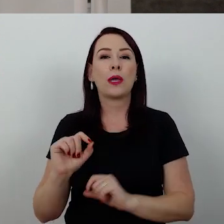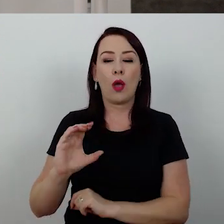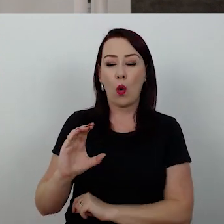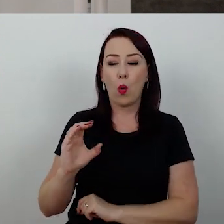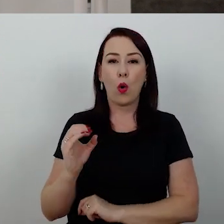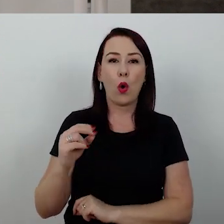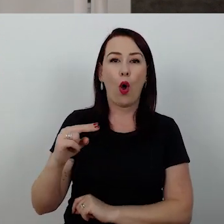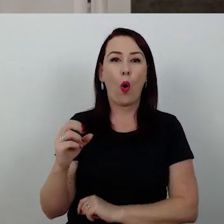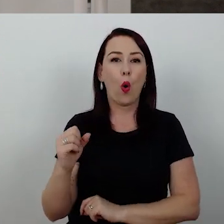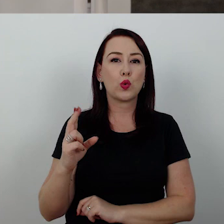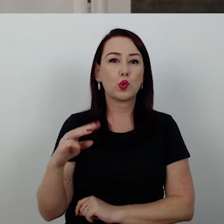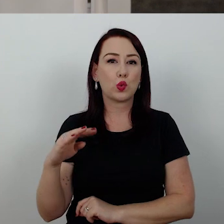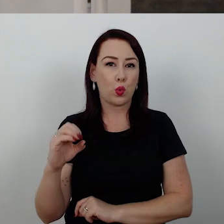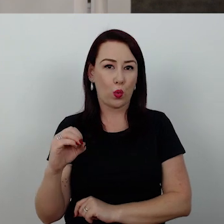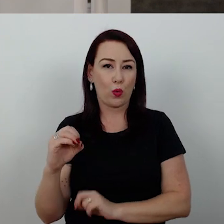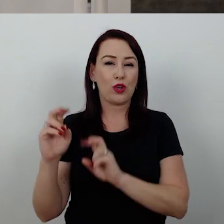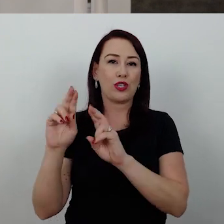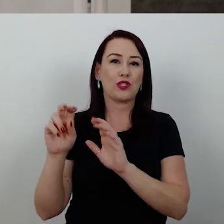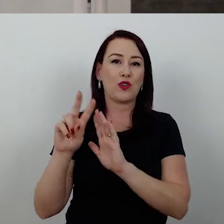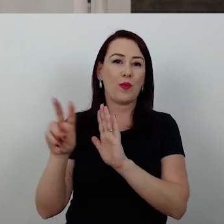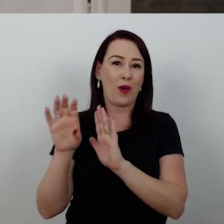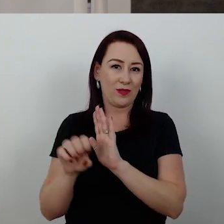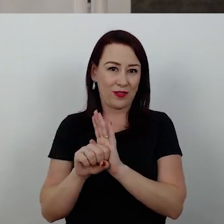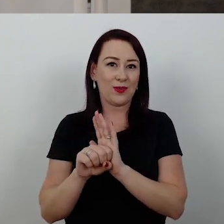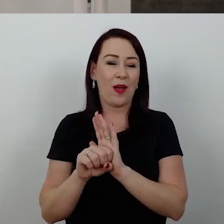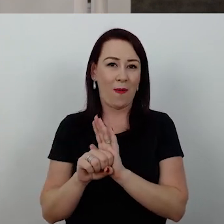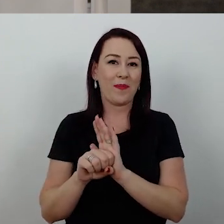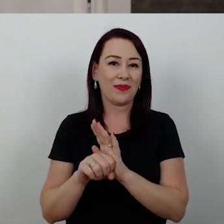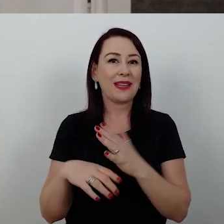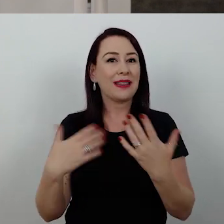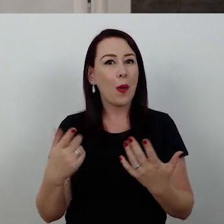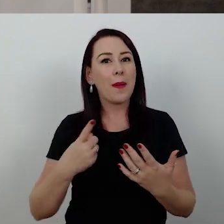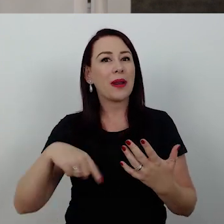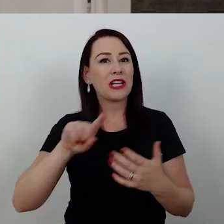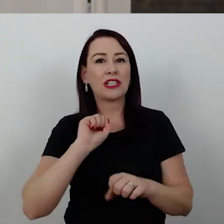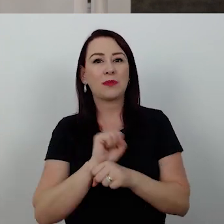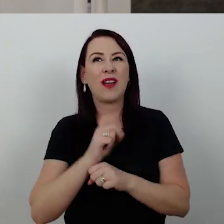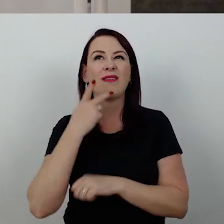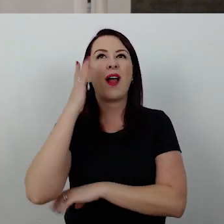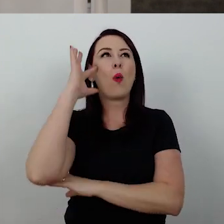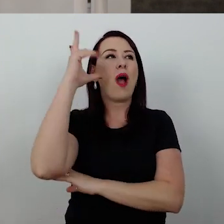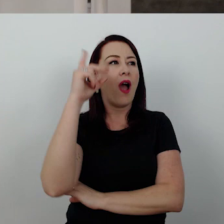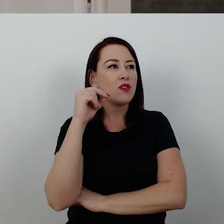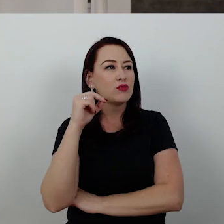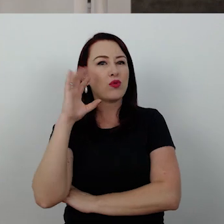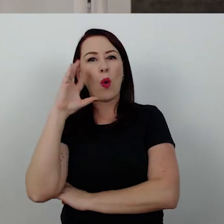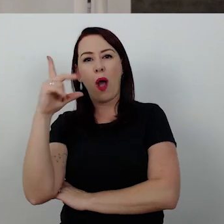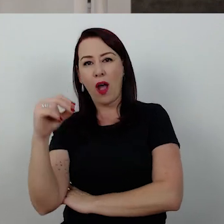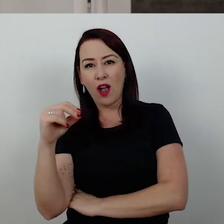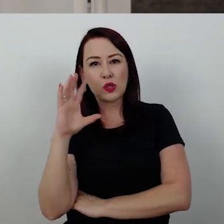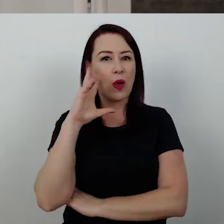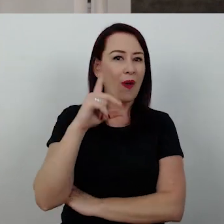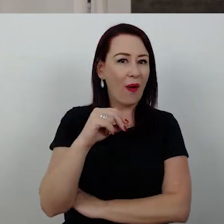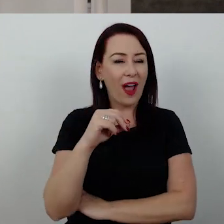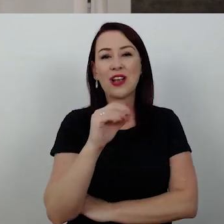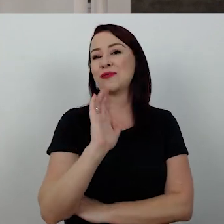produto audiovisual em Minas. E, como o Helder sempre falava, para parar de falar, eu acho que o público é esse, eu acho